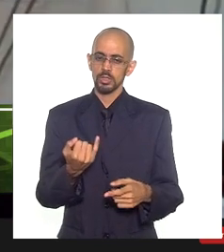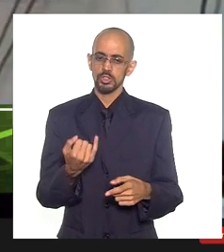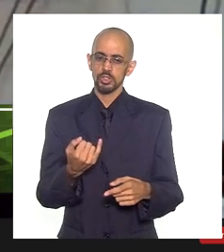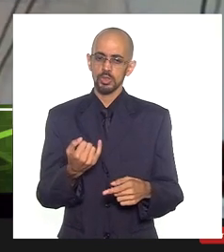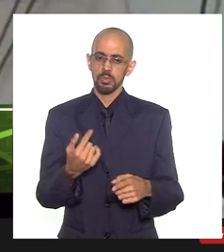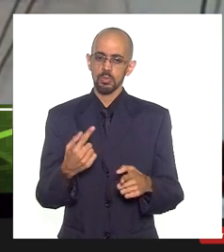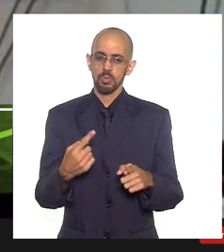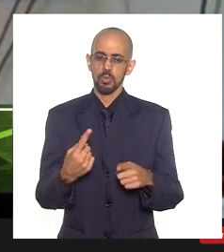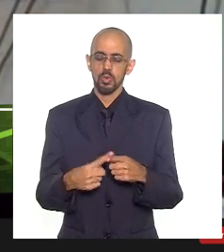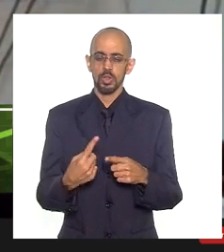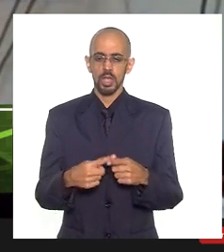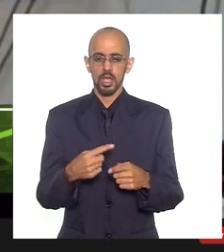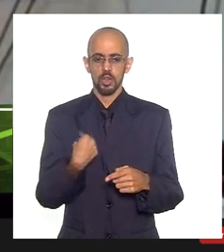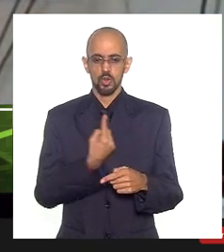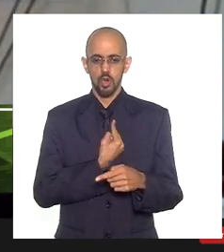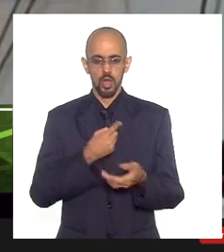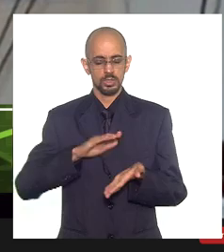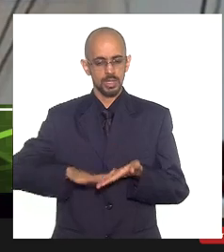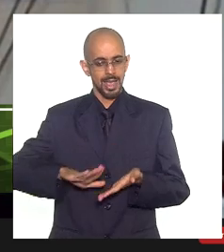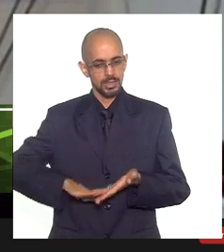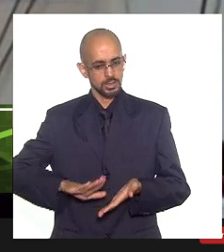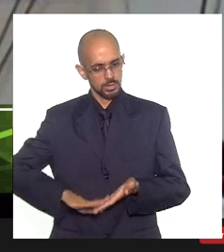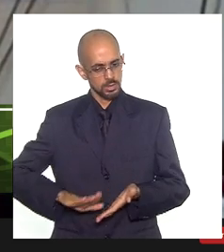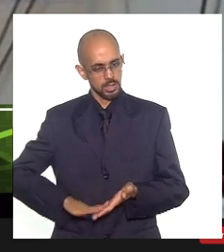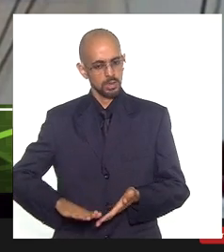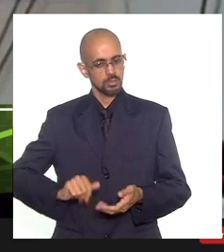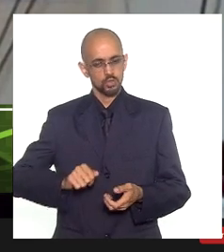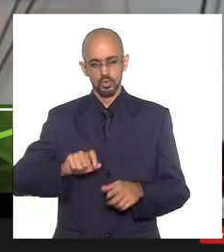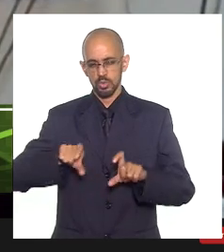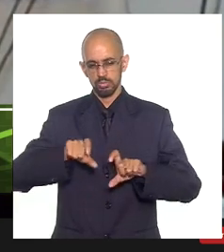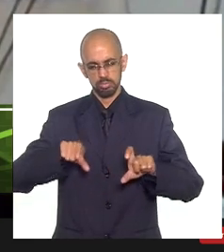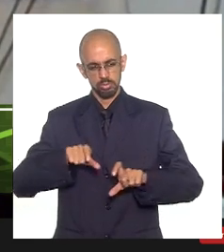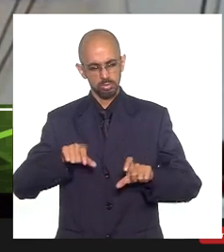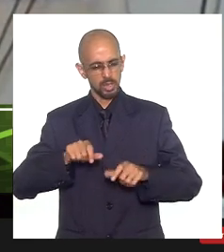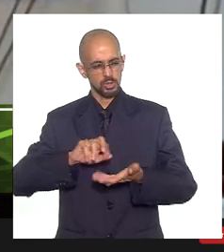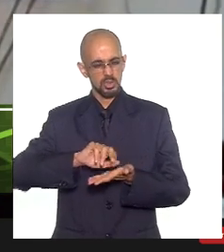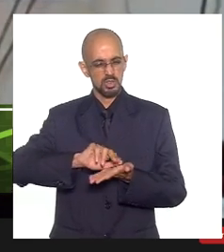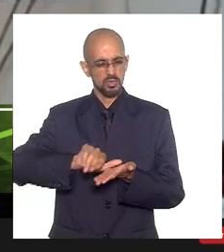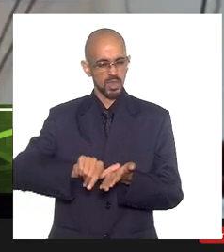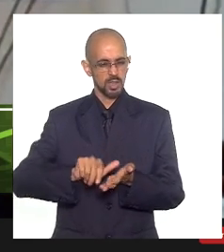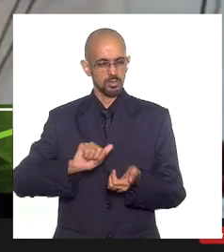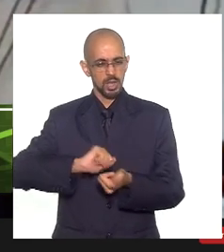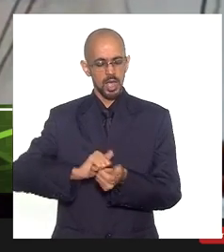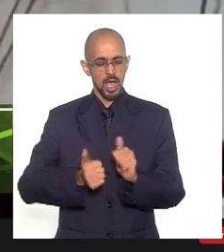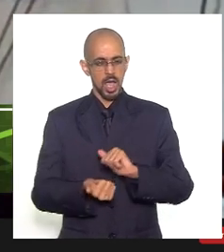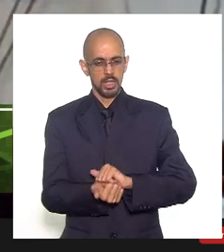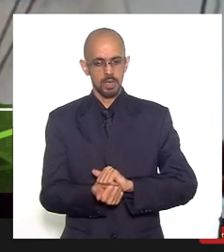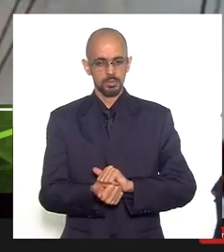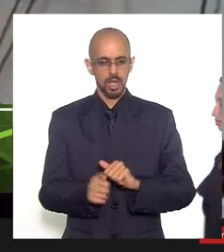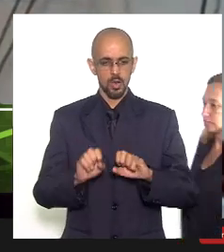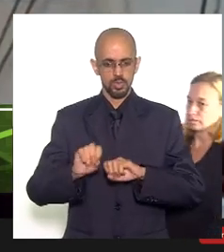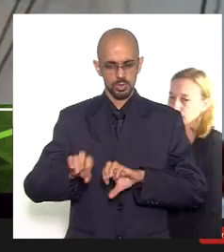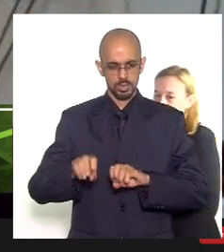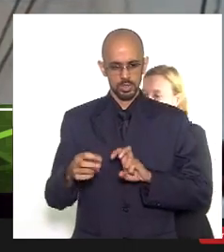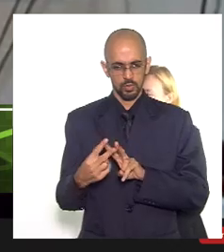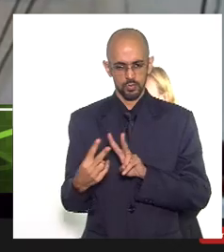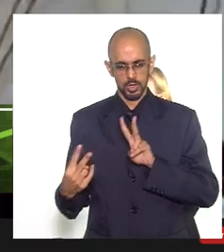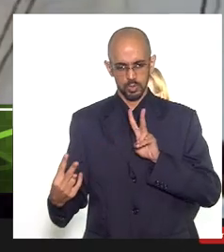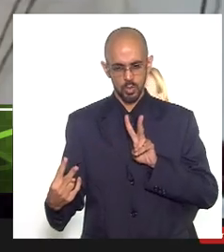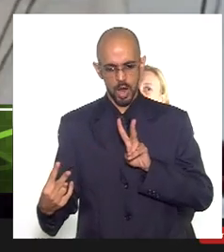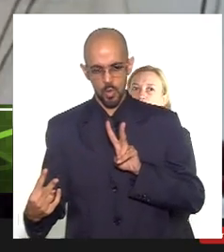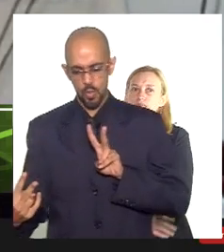nós tivemos muitos gastos com aparelhos e máquinas para nos adequarmos ao ensino remoto e